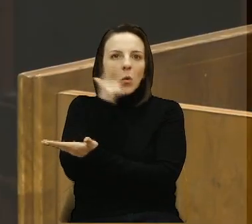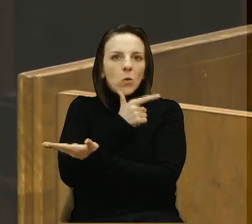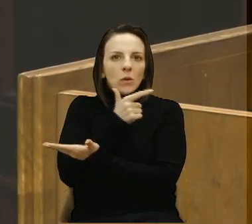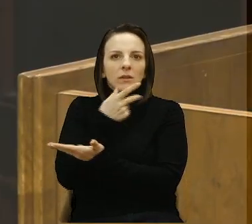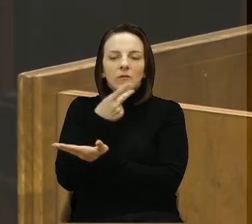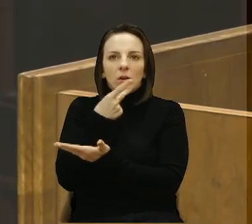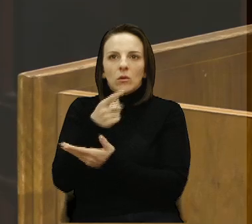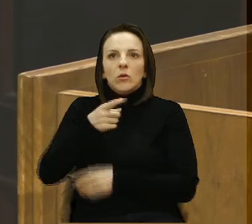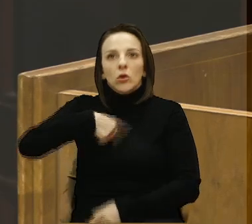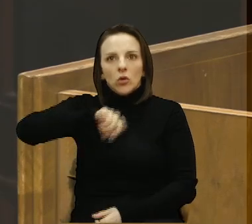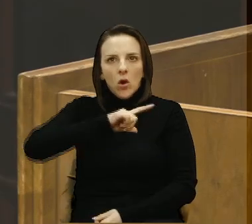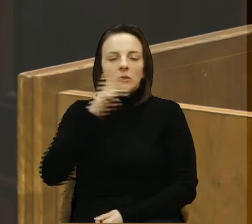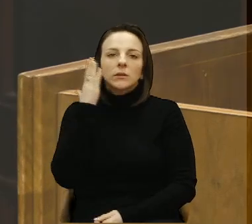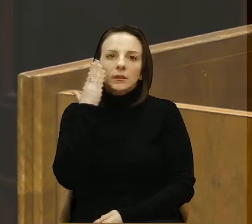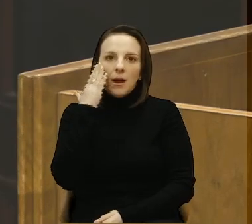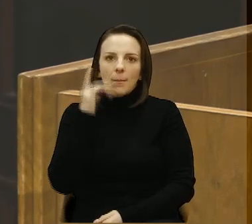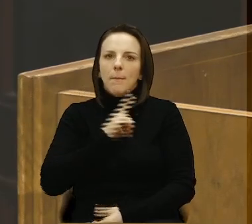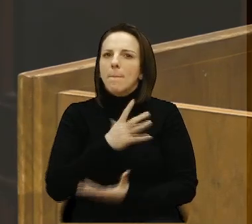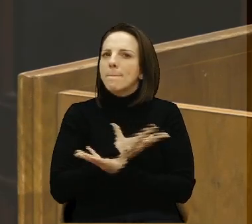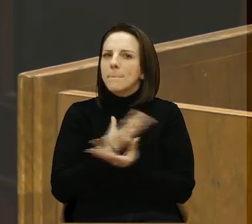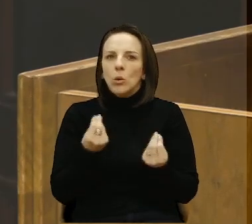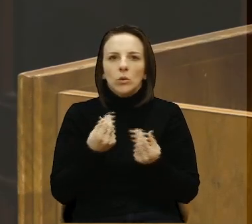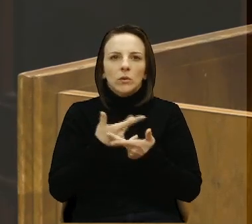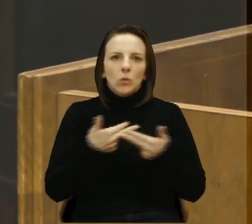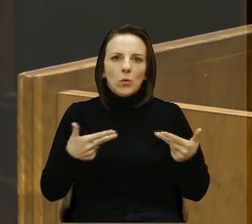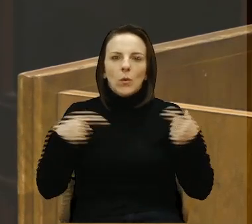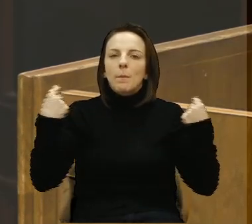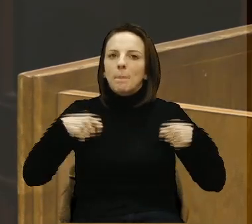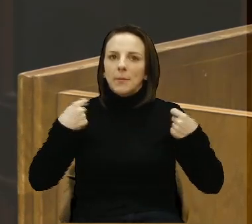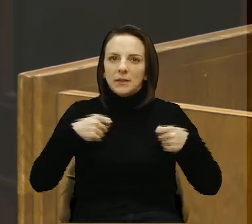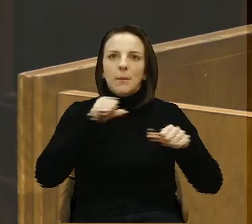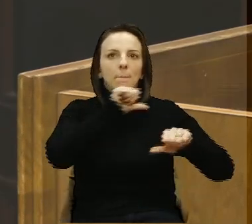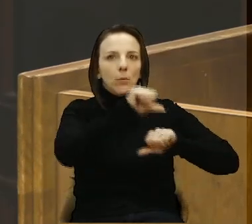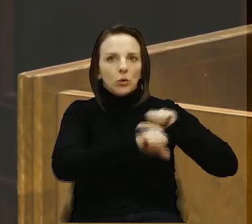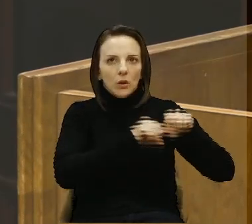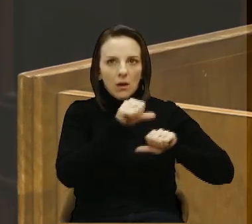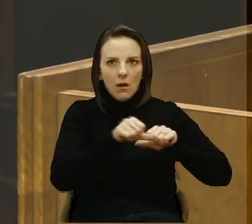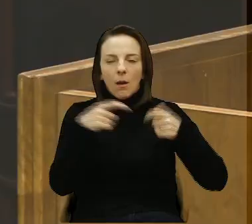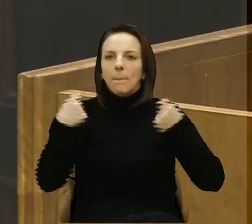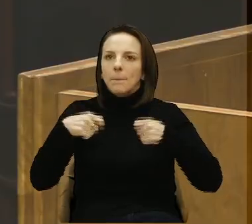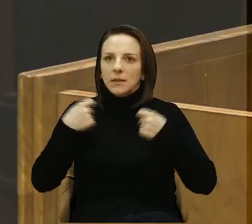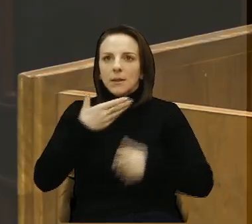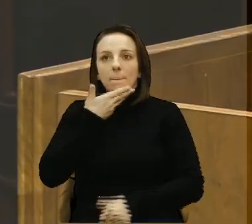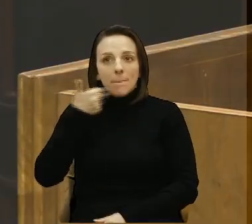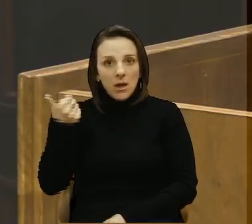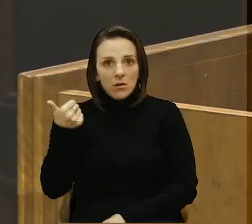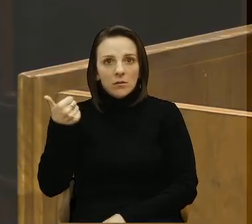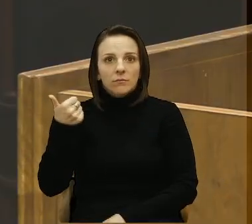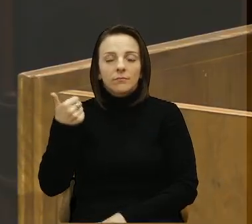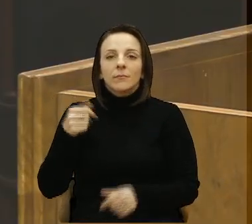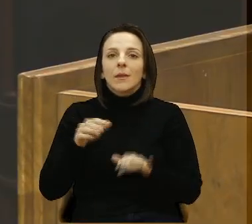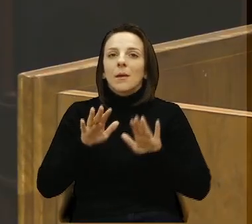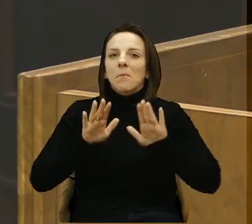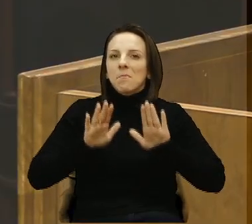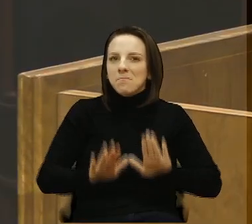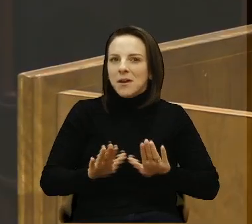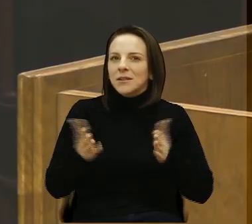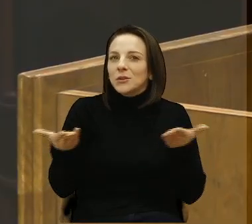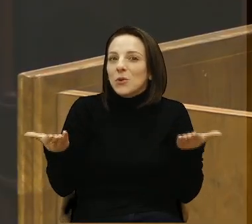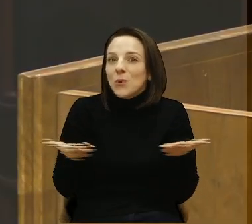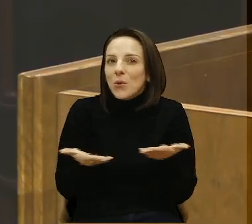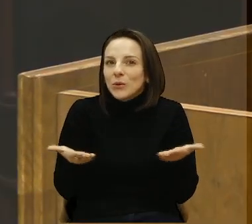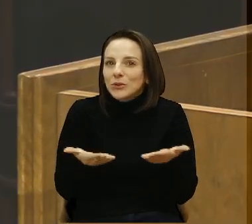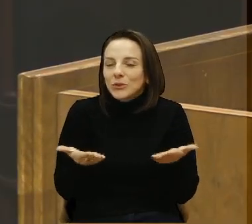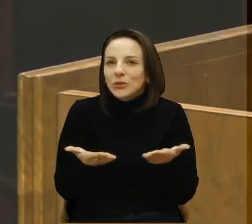gente sabe que tem muita coisa que tem que mudar, que tem que melhorar, que tem que ser melhor, mas hoje, senhoras e